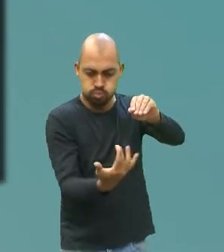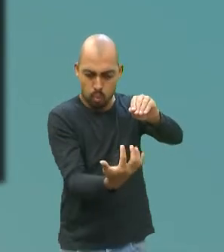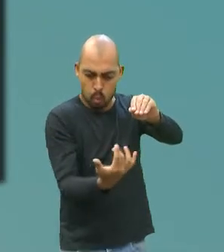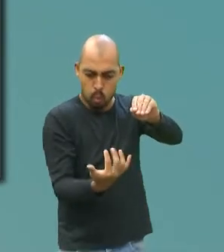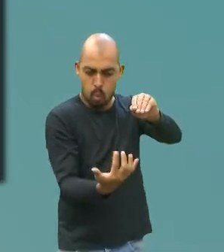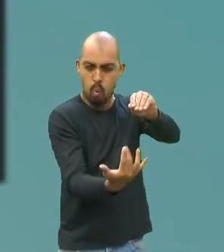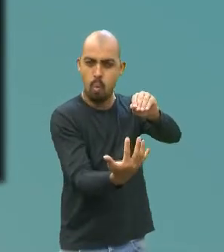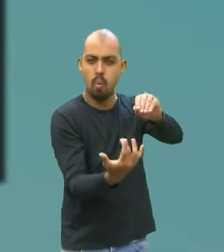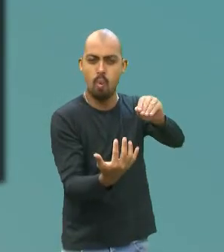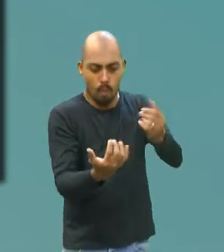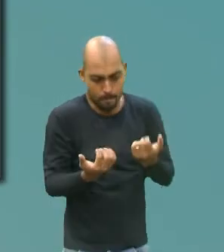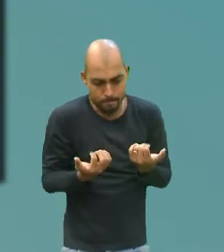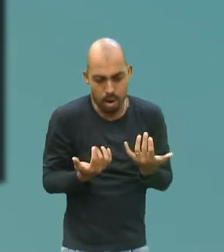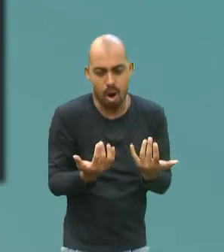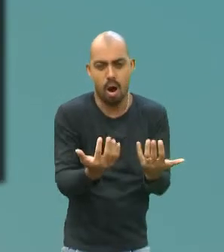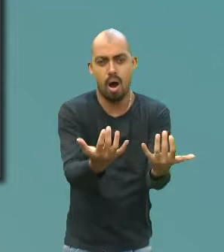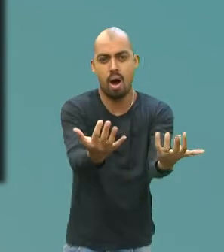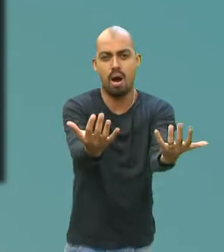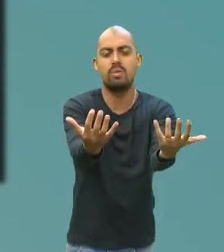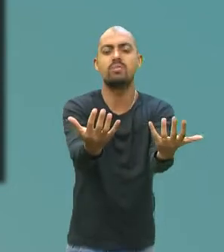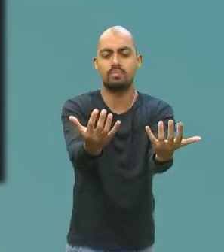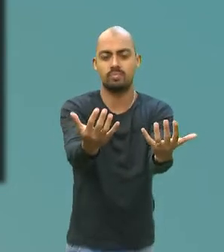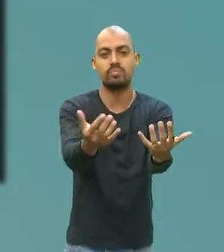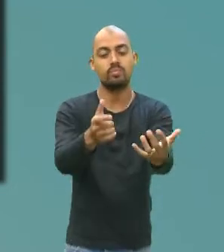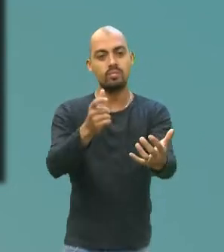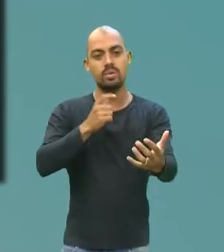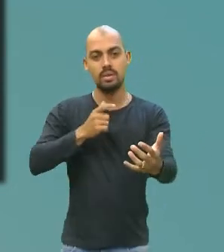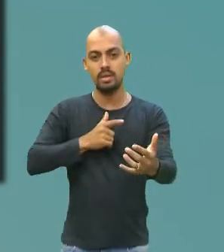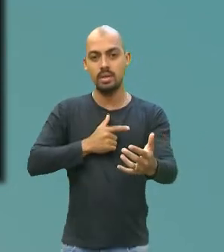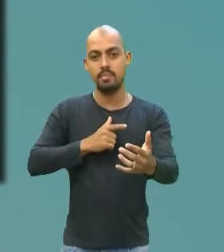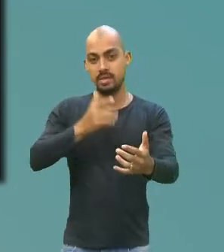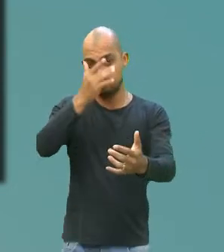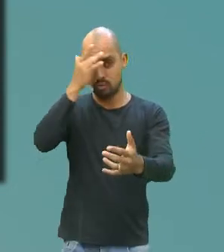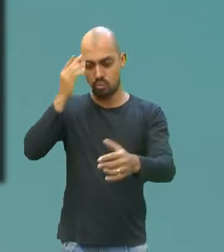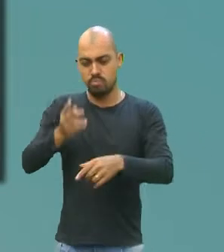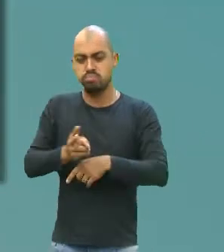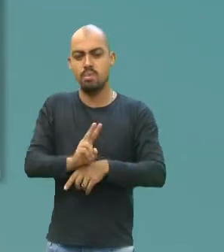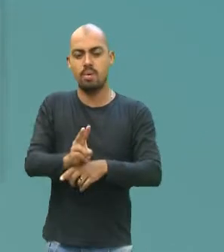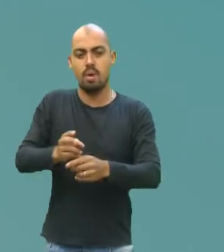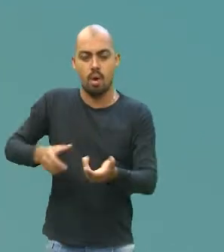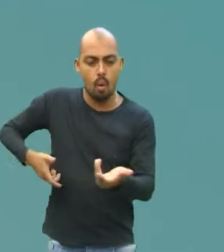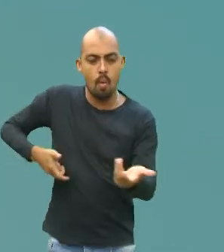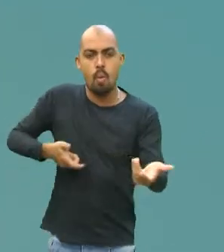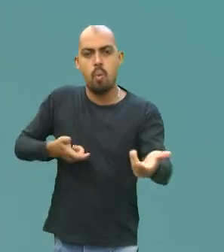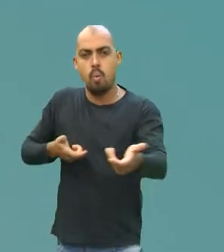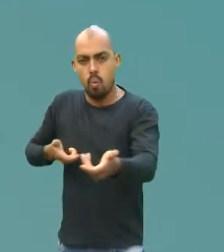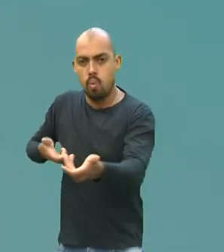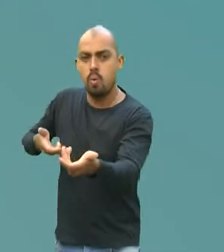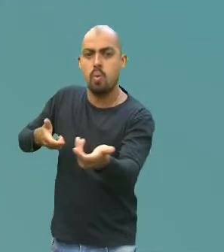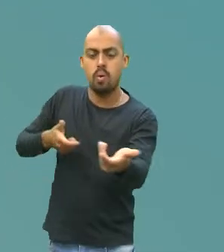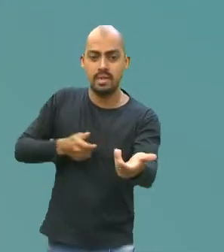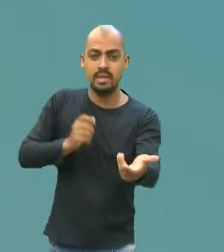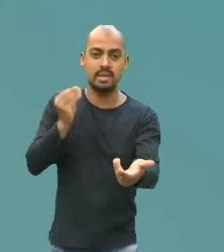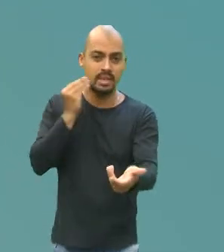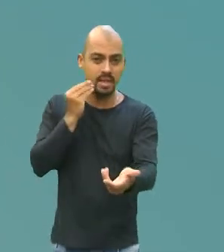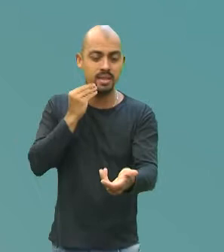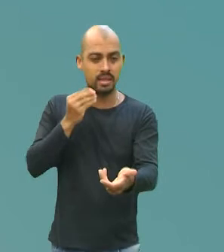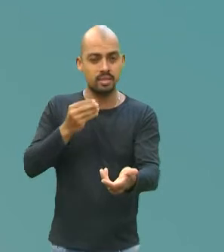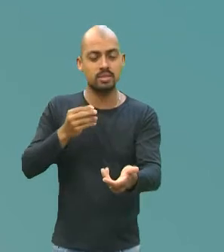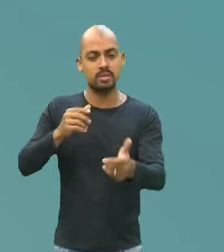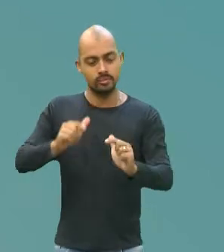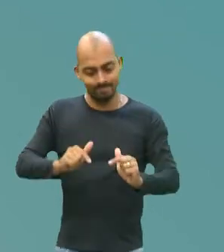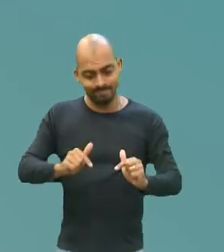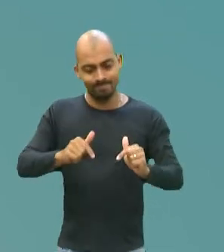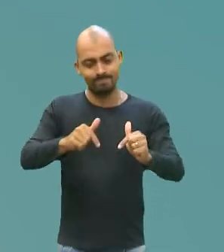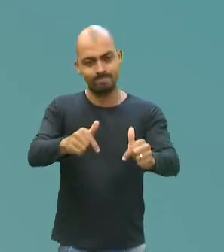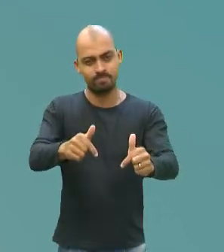se alastrava, né? Que é aquele fogo visível. Os brigadistas estavam no local, que eram os brigadistas do local